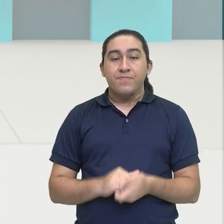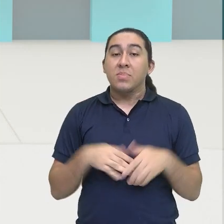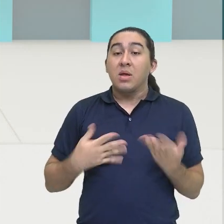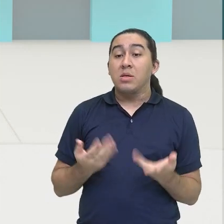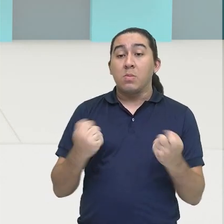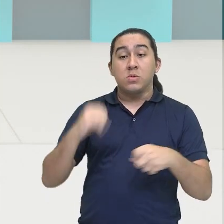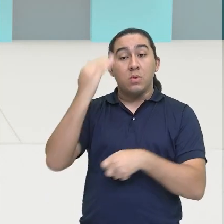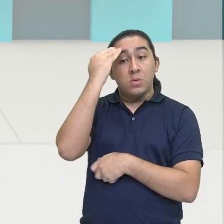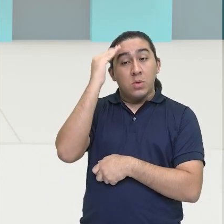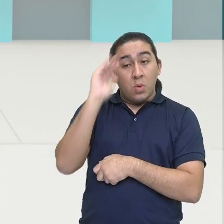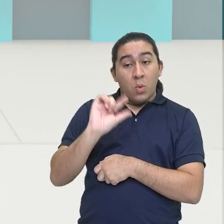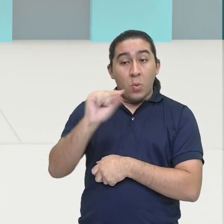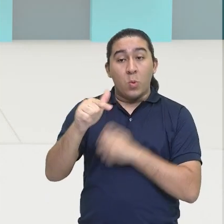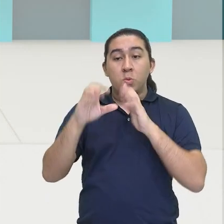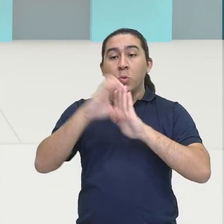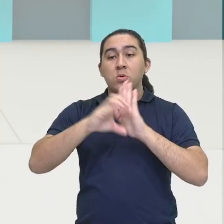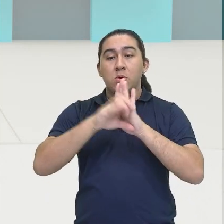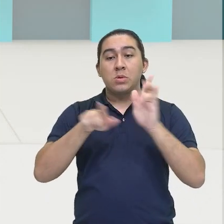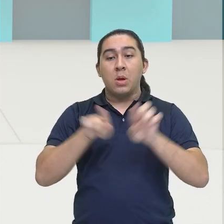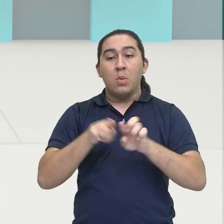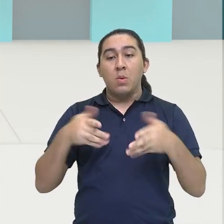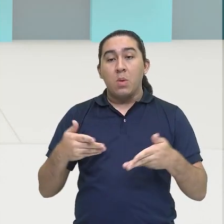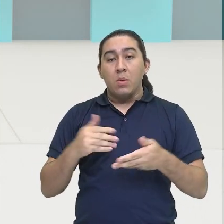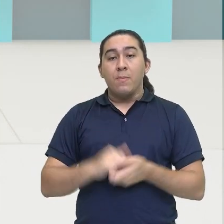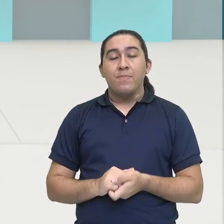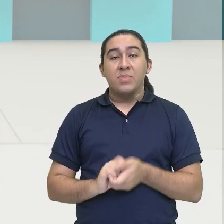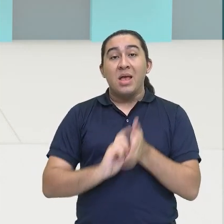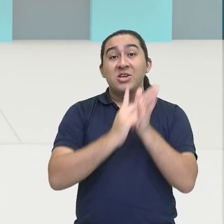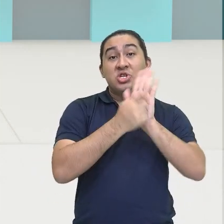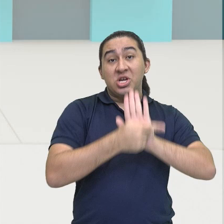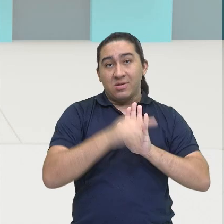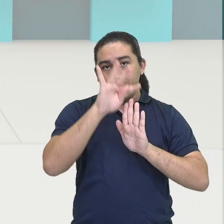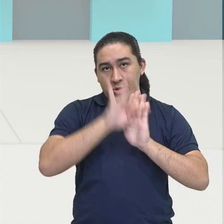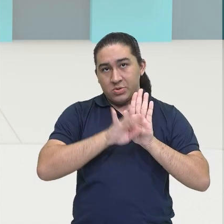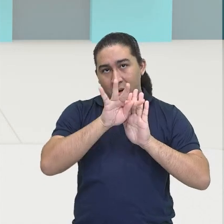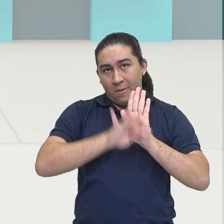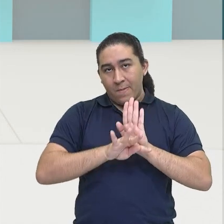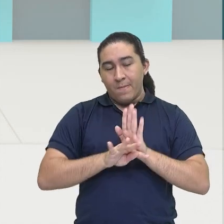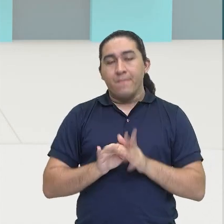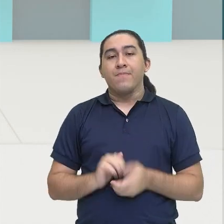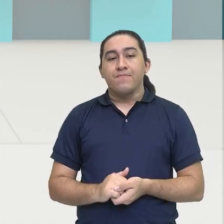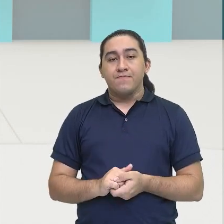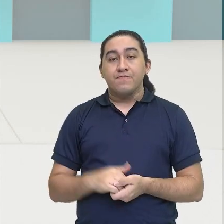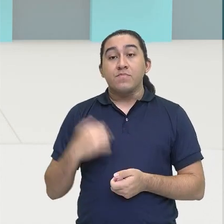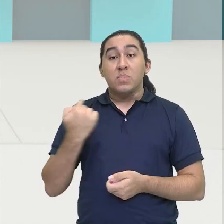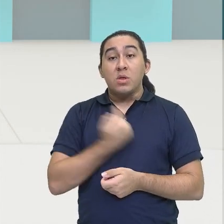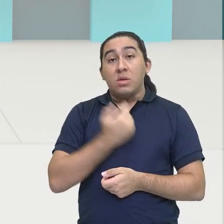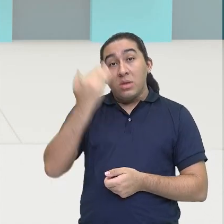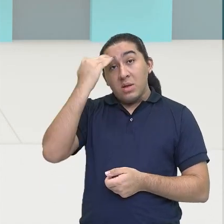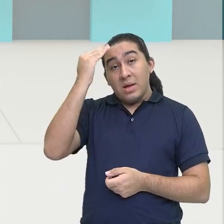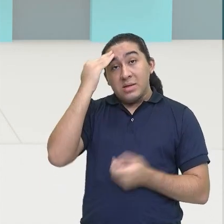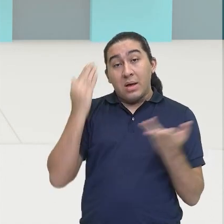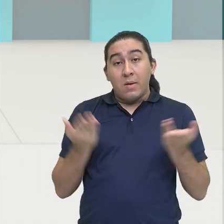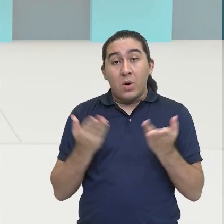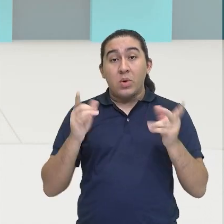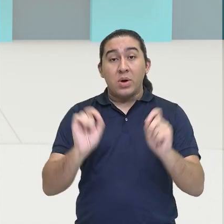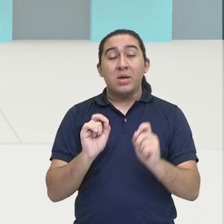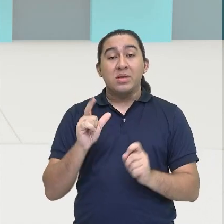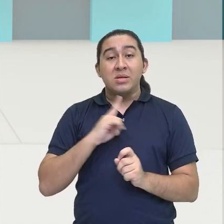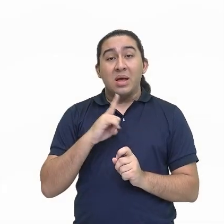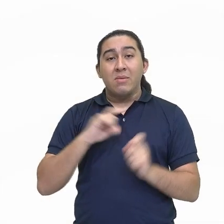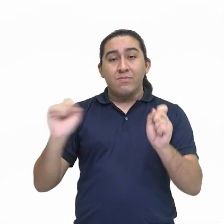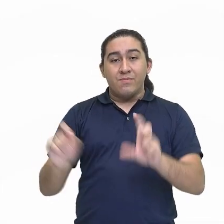entendam comigo outro conceito que é gêneros textuais. E a gente vai entender o que é agora com a